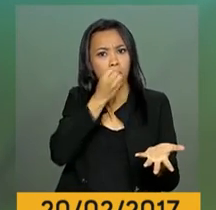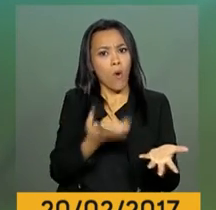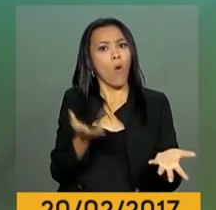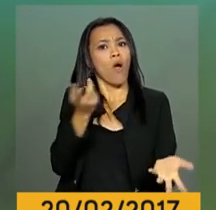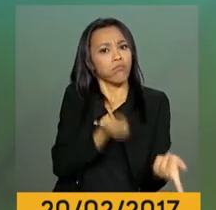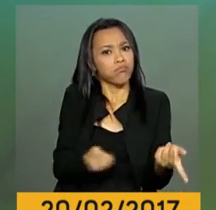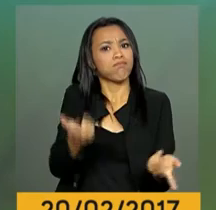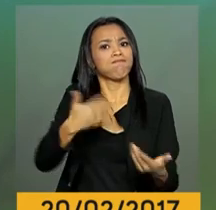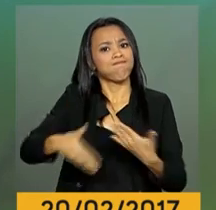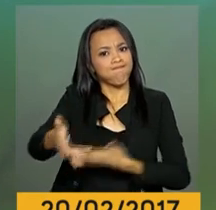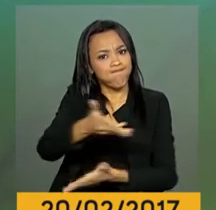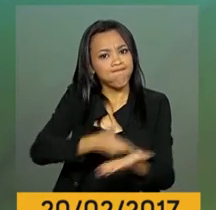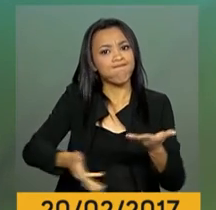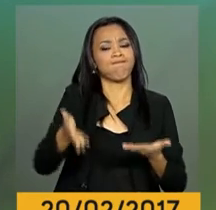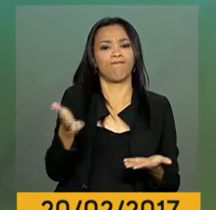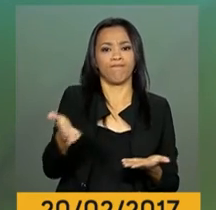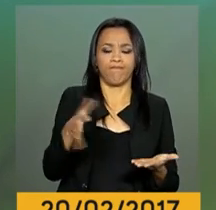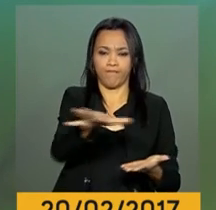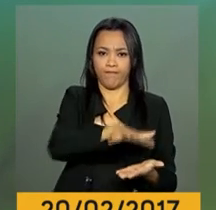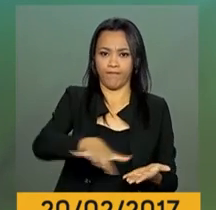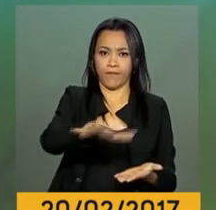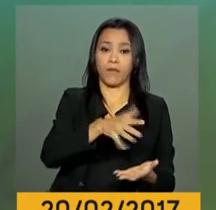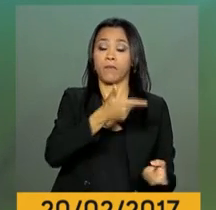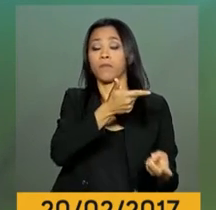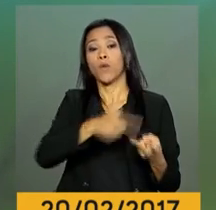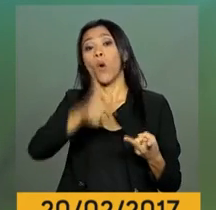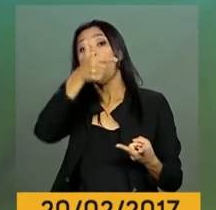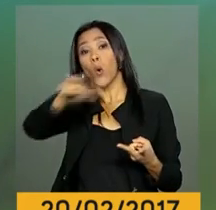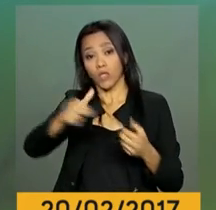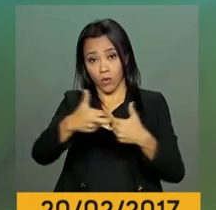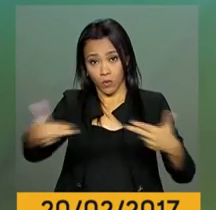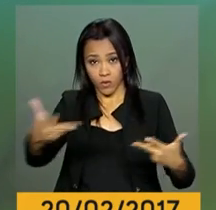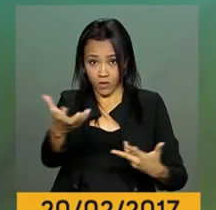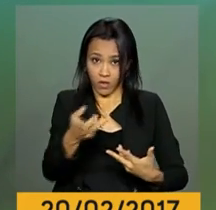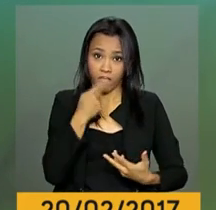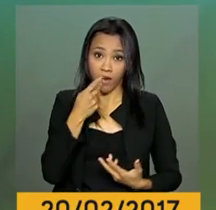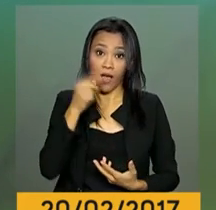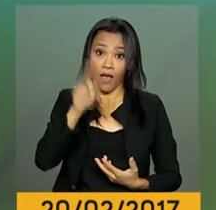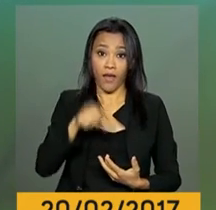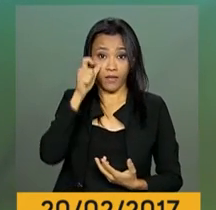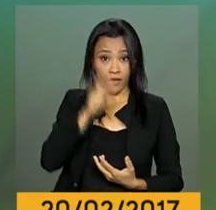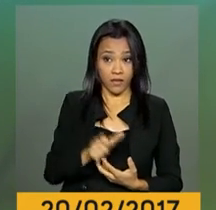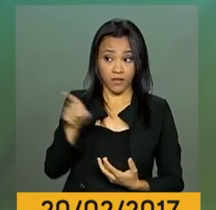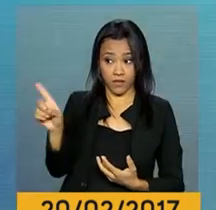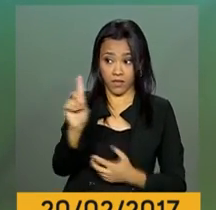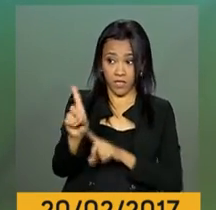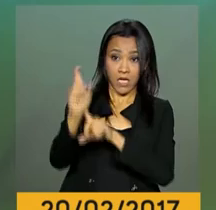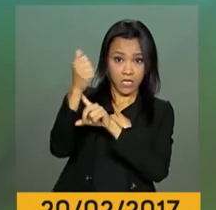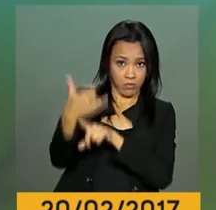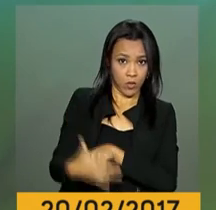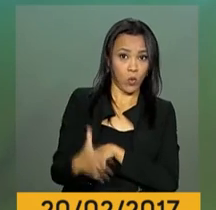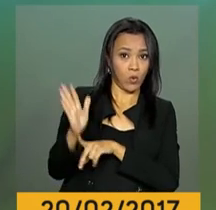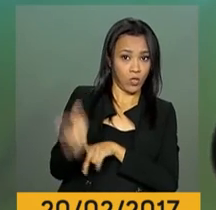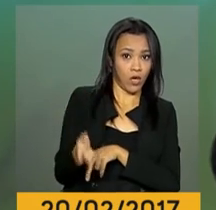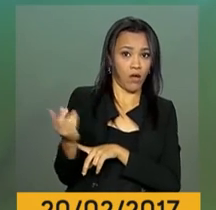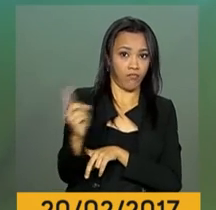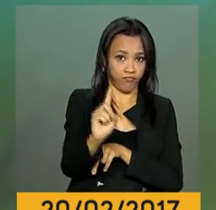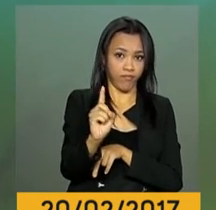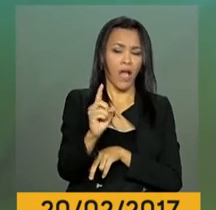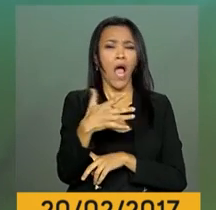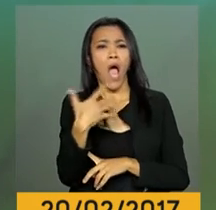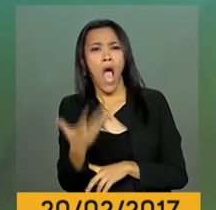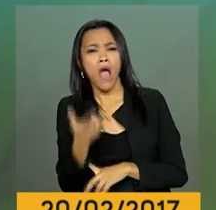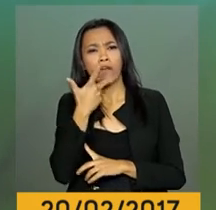pela agricultura brasileira. E outro fato que quero ressaltar, é importante, interessante, o Blairo dava esse dado, né? Que a todo momento dizem: